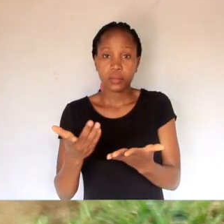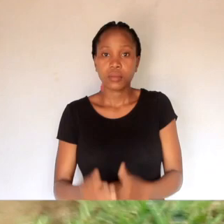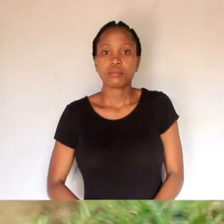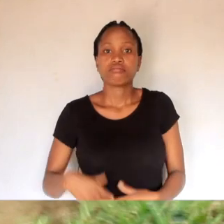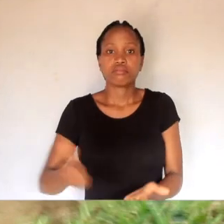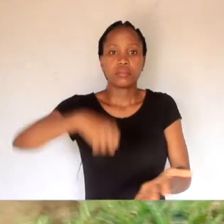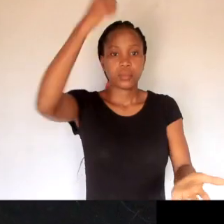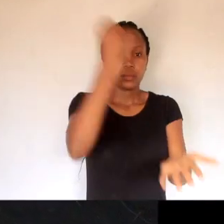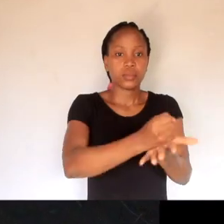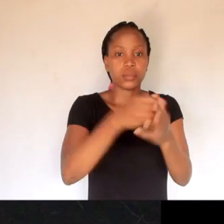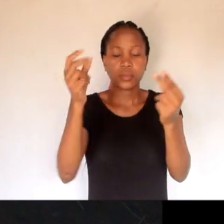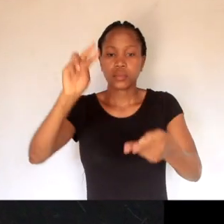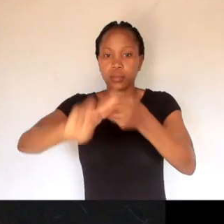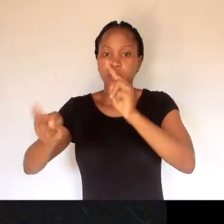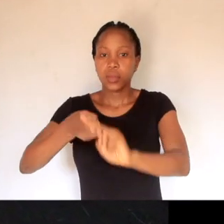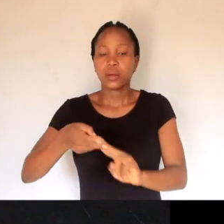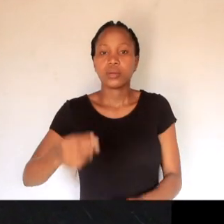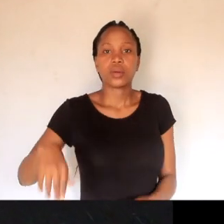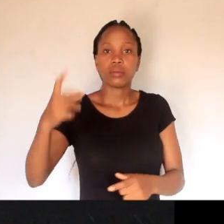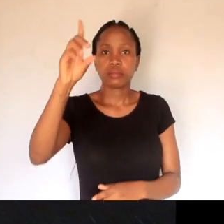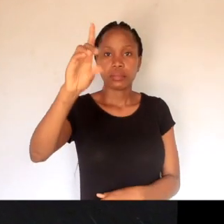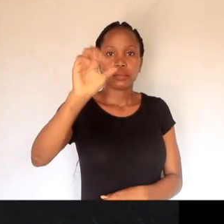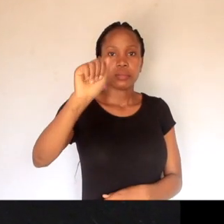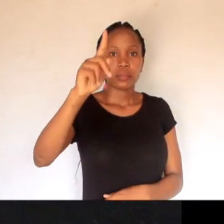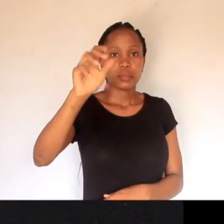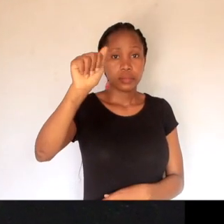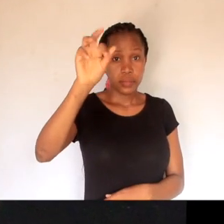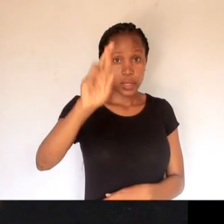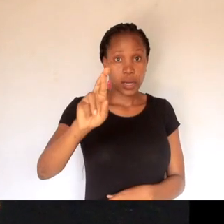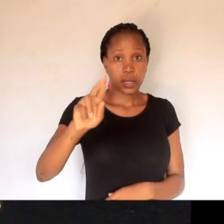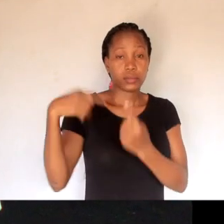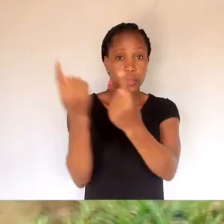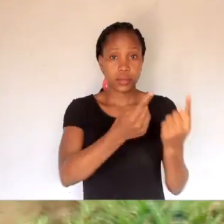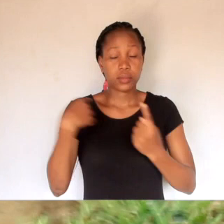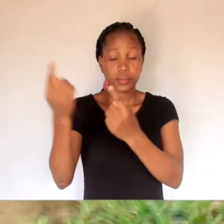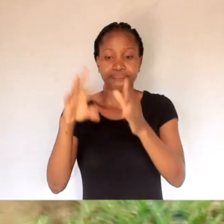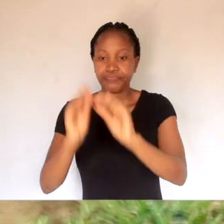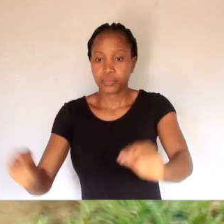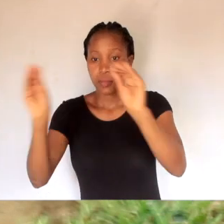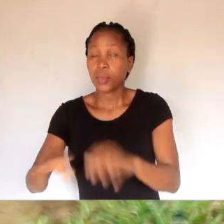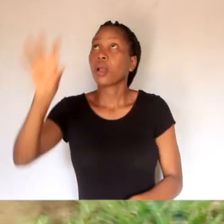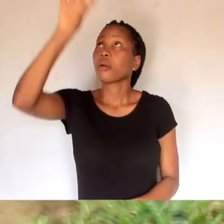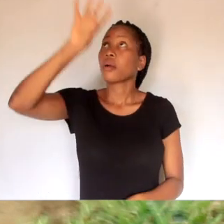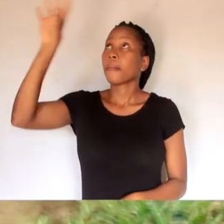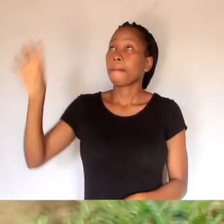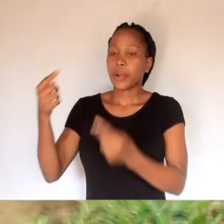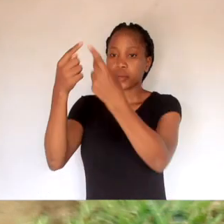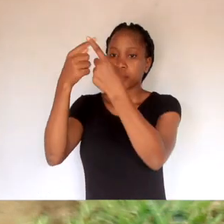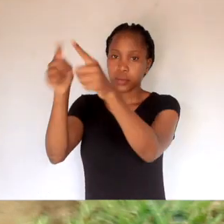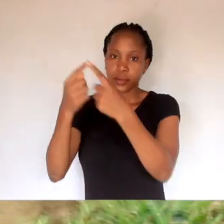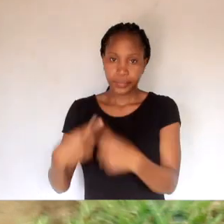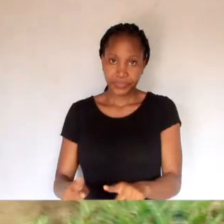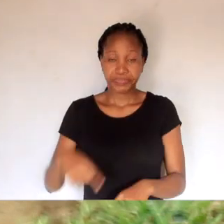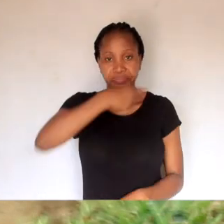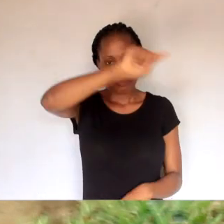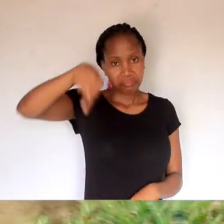foram tomadas em Dakar em relação à educação nos diferentes países. E nós saímos de Dakar sabendo que há uma orientação que